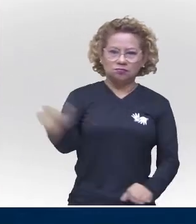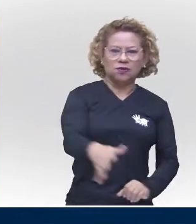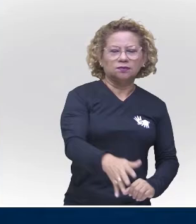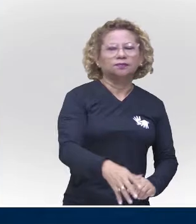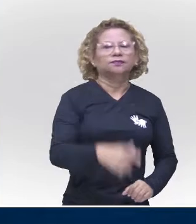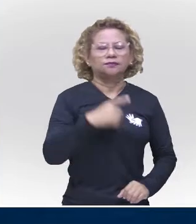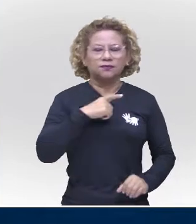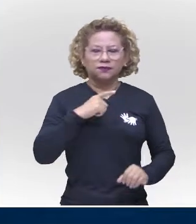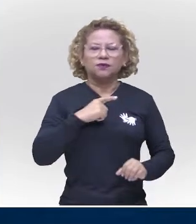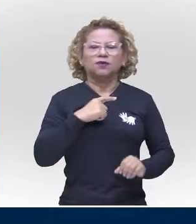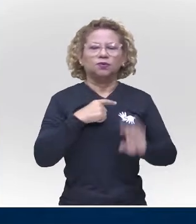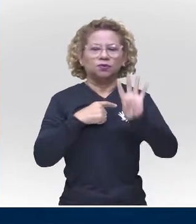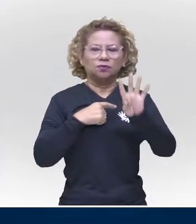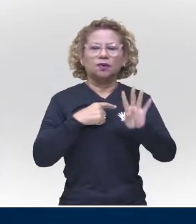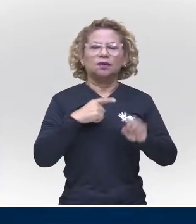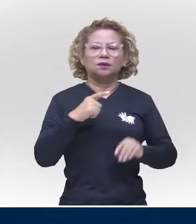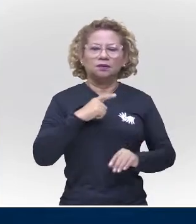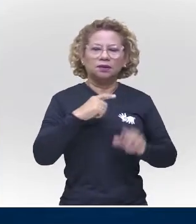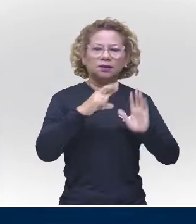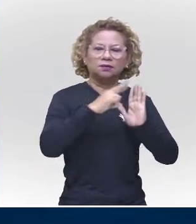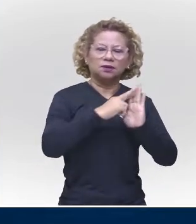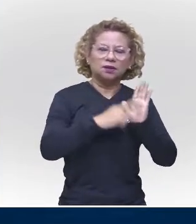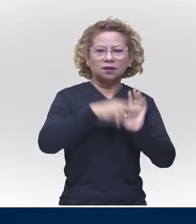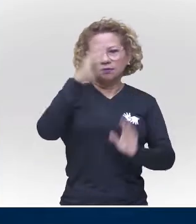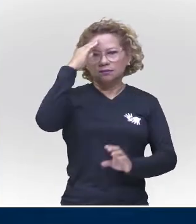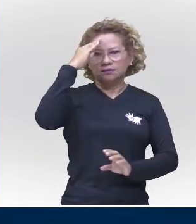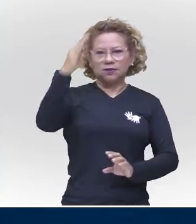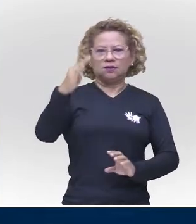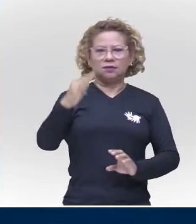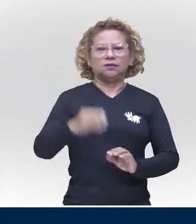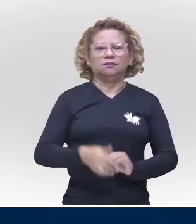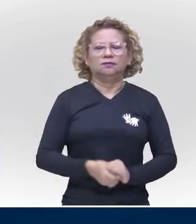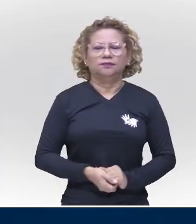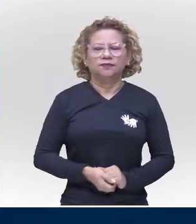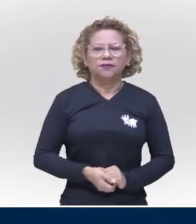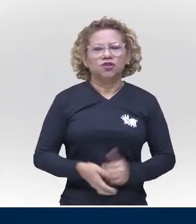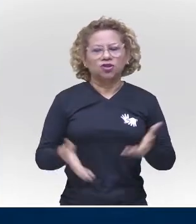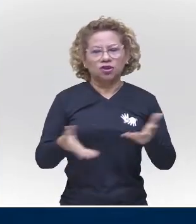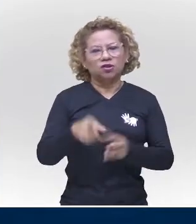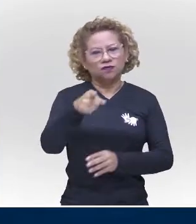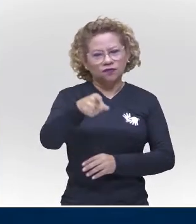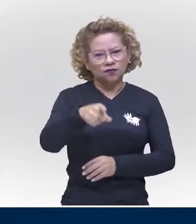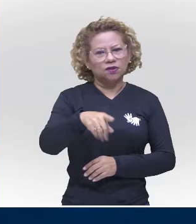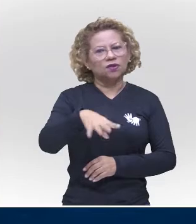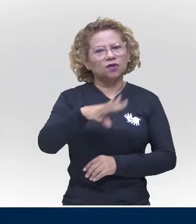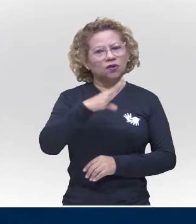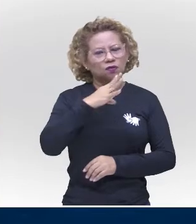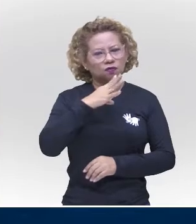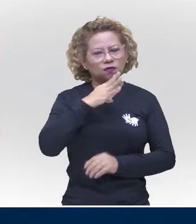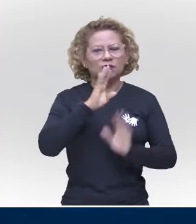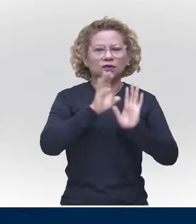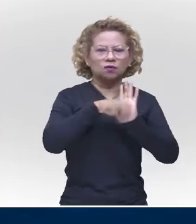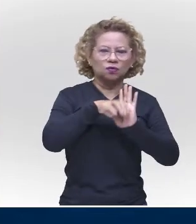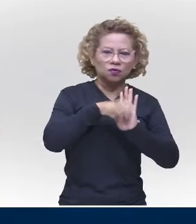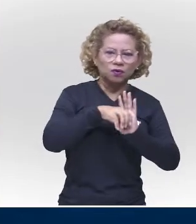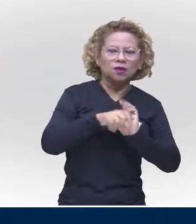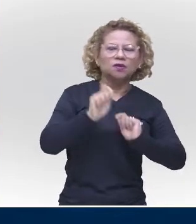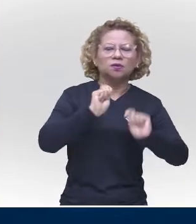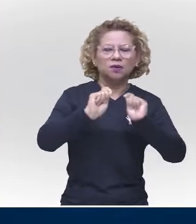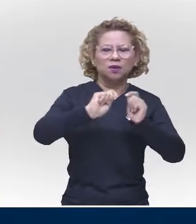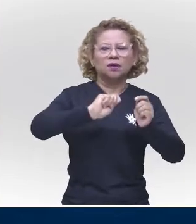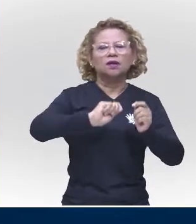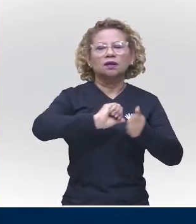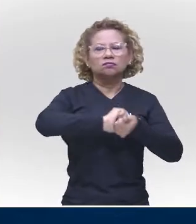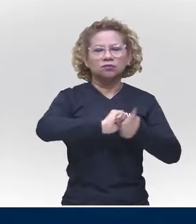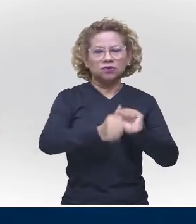as suas regras principais, tá? Então, já que a gente aprendeu um pouquinho sobre o conceito de esporte,